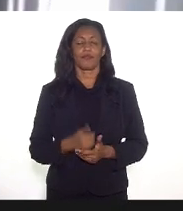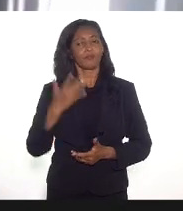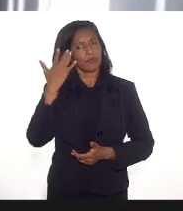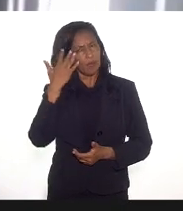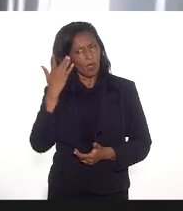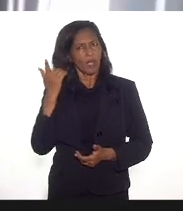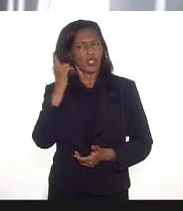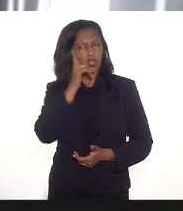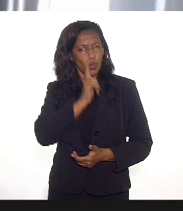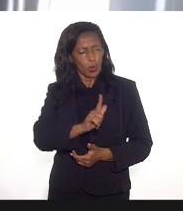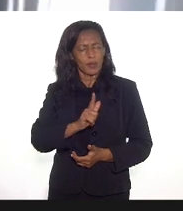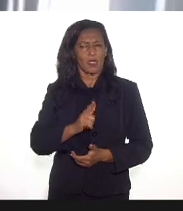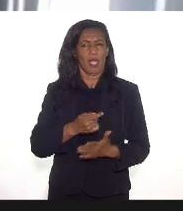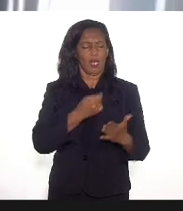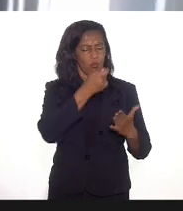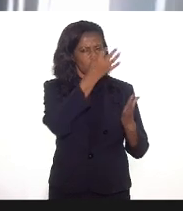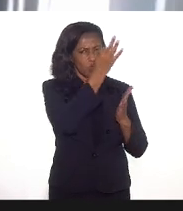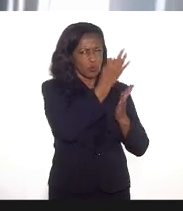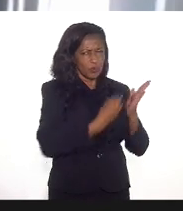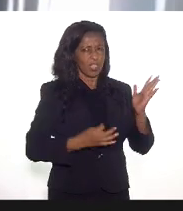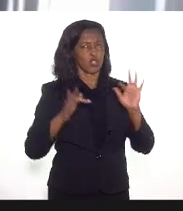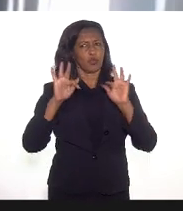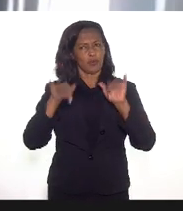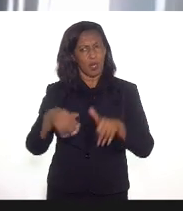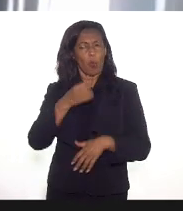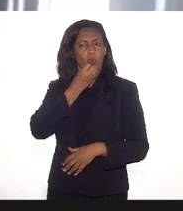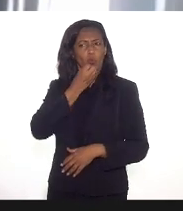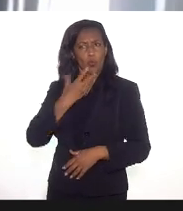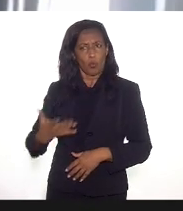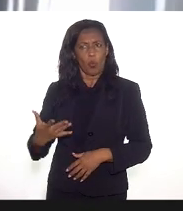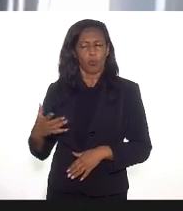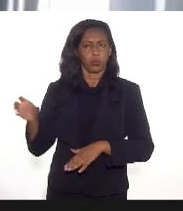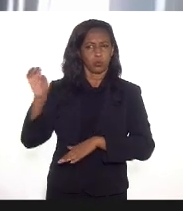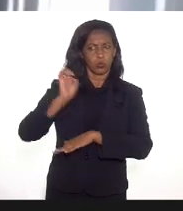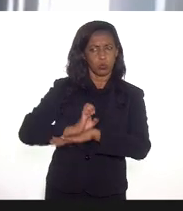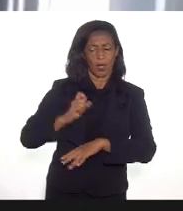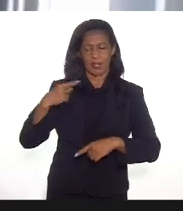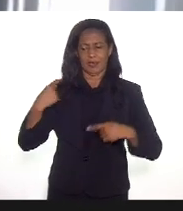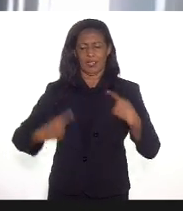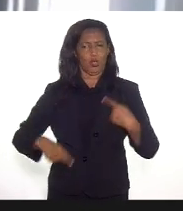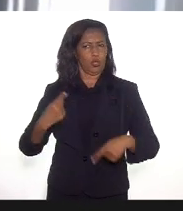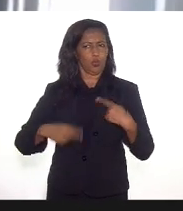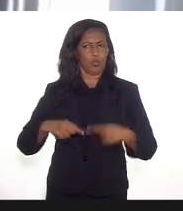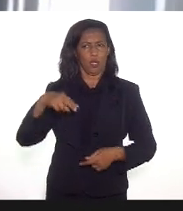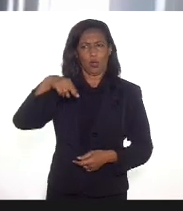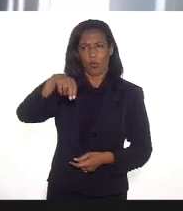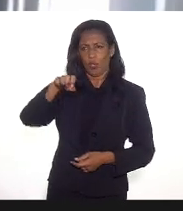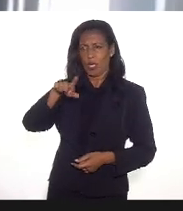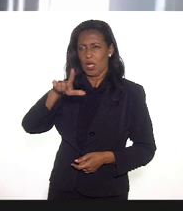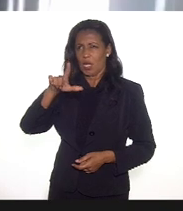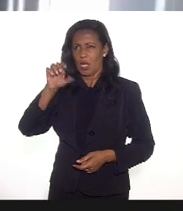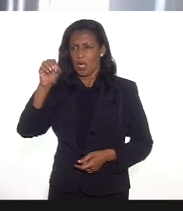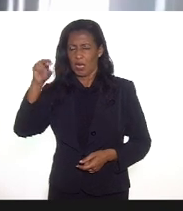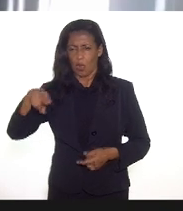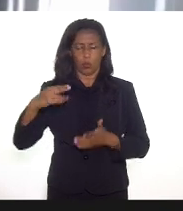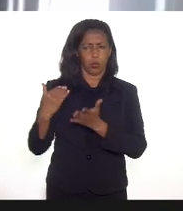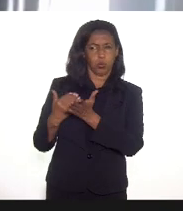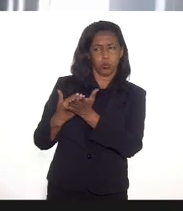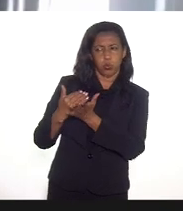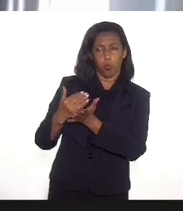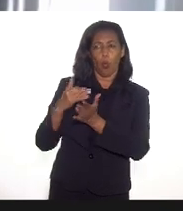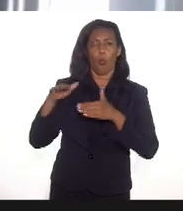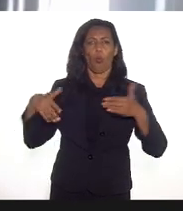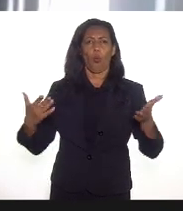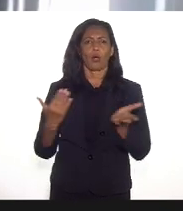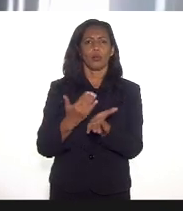pode construir um texto final muito, muito, muito válido para o Estado. Essa discussão que o Nelson Rocha trouxe no início sobre quando começaram a